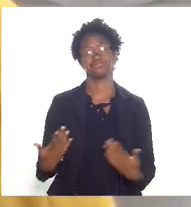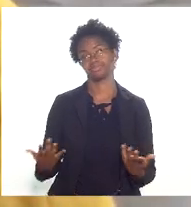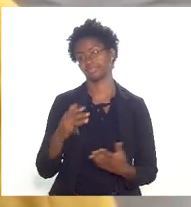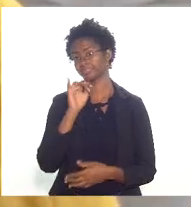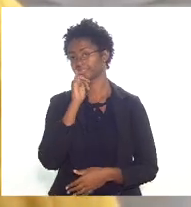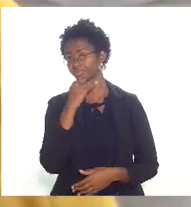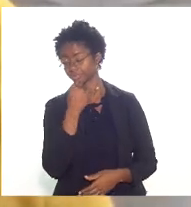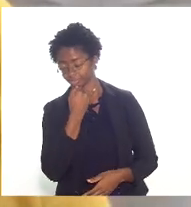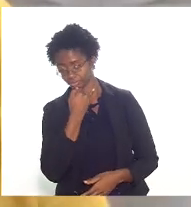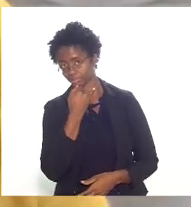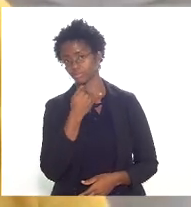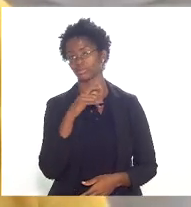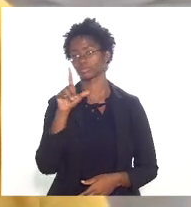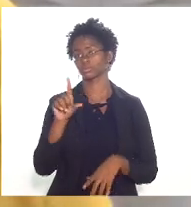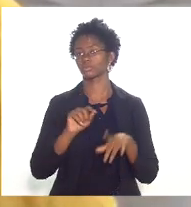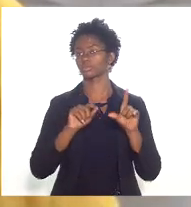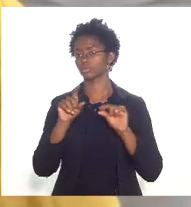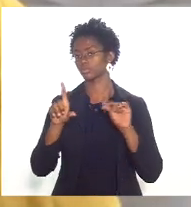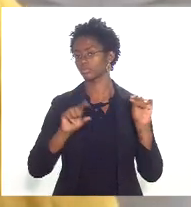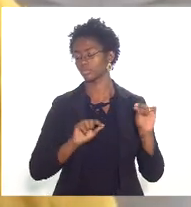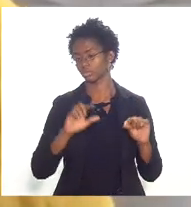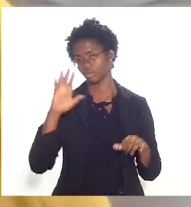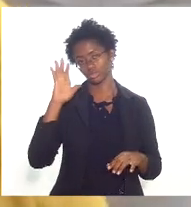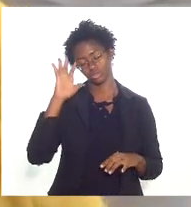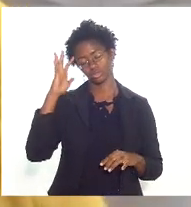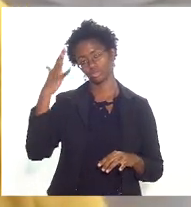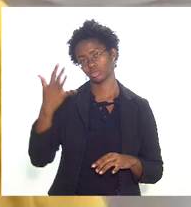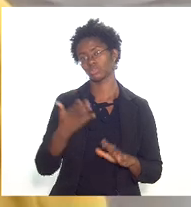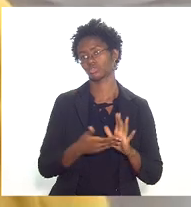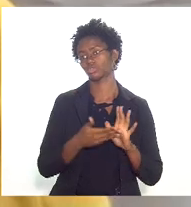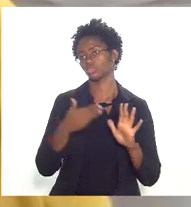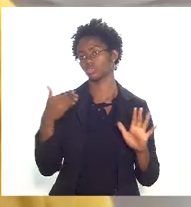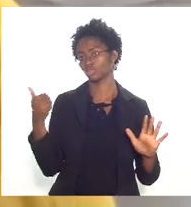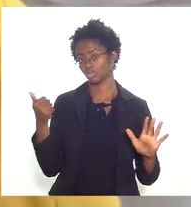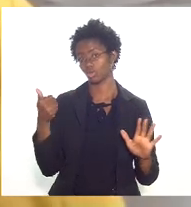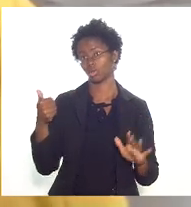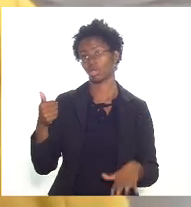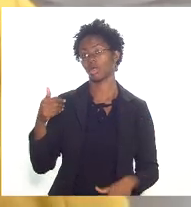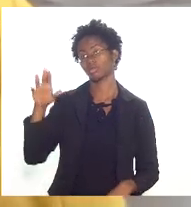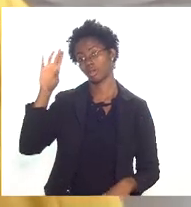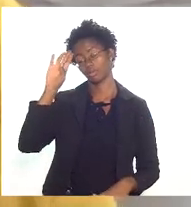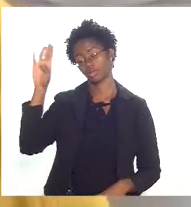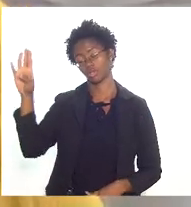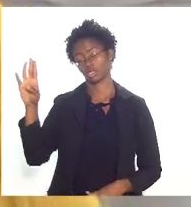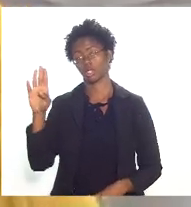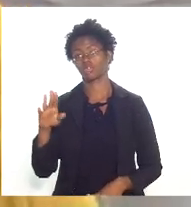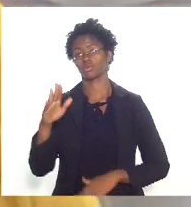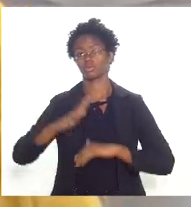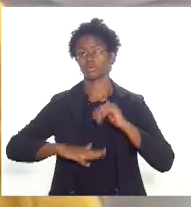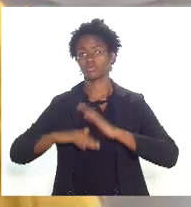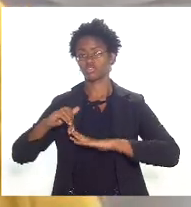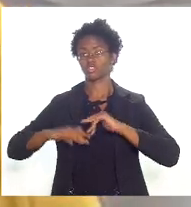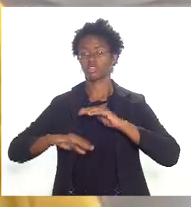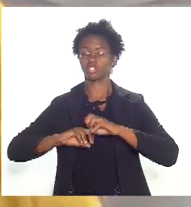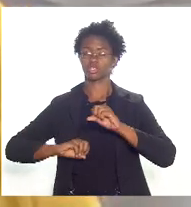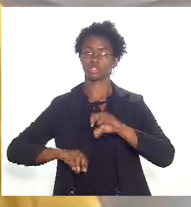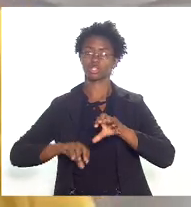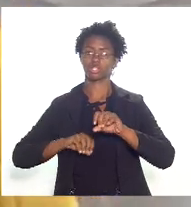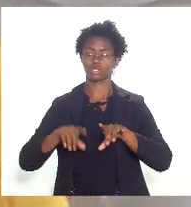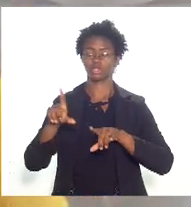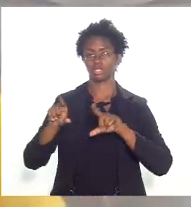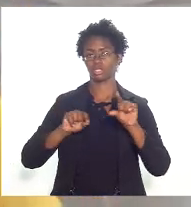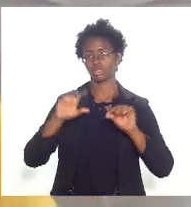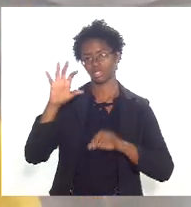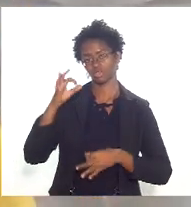regulamentar decisão que tirou de prioritária a vacinação dos profissionais da educação decisão judicial